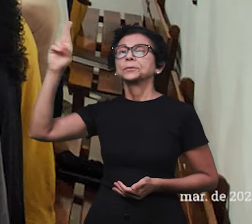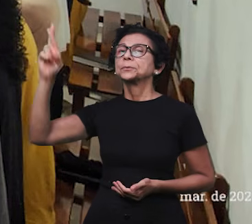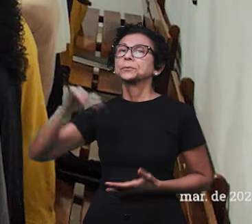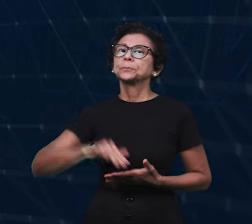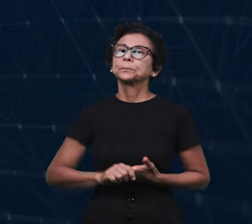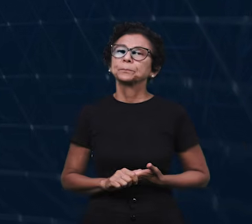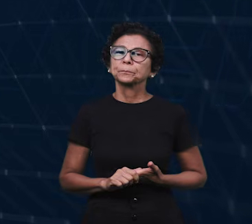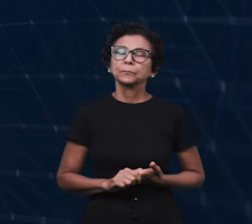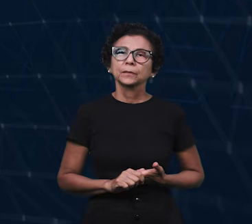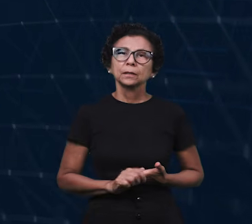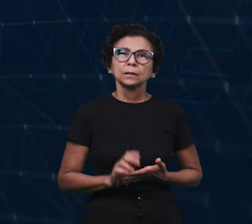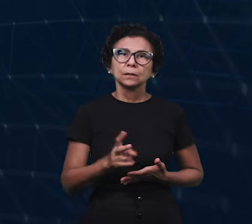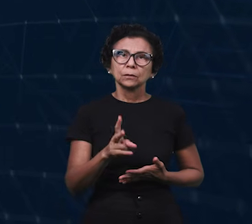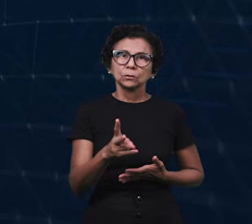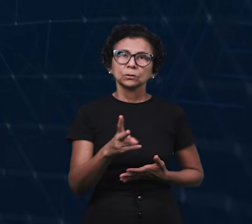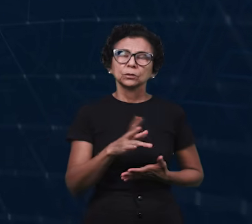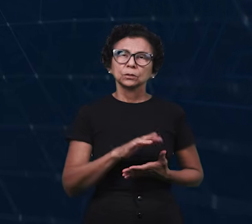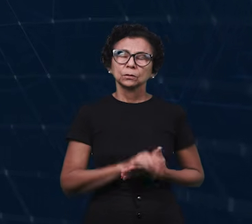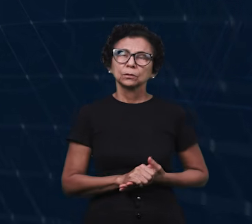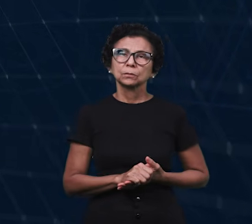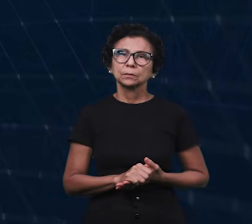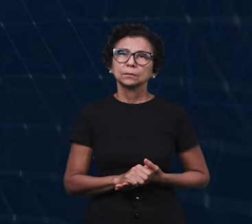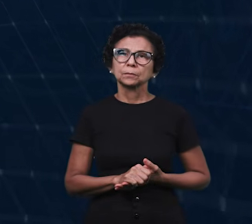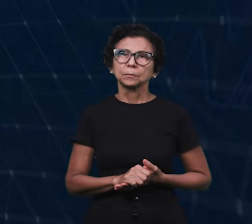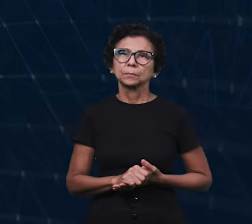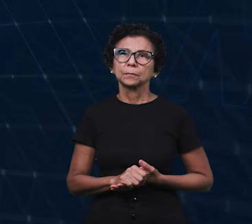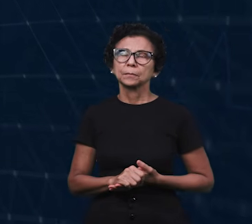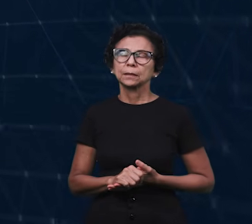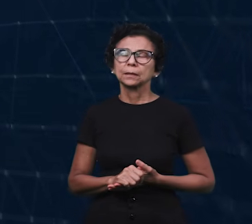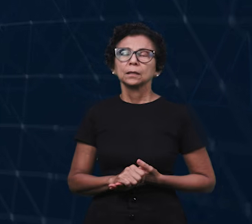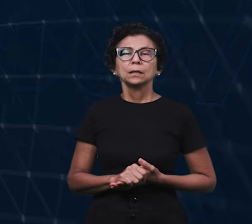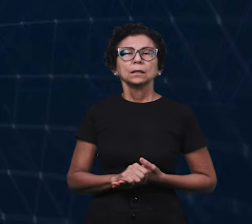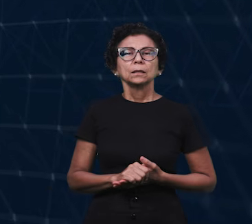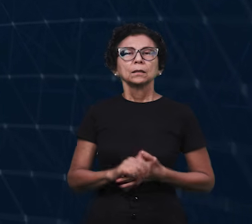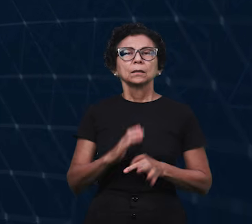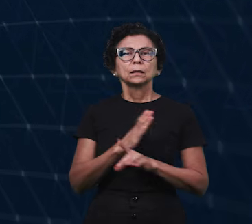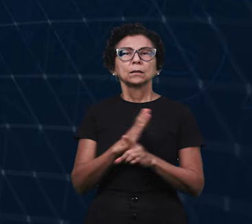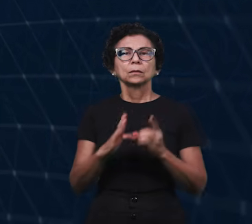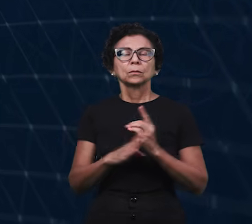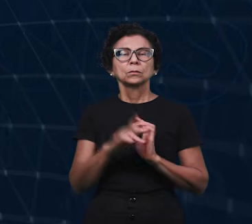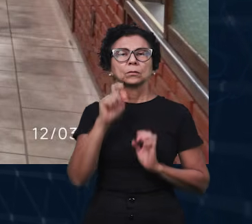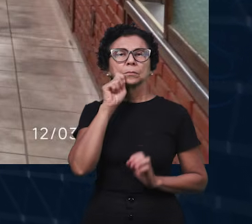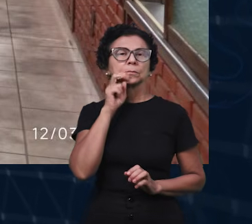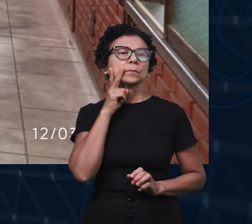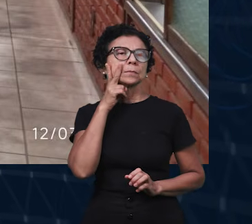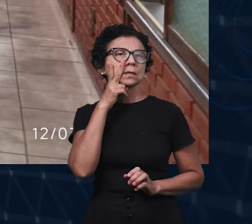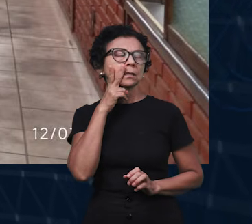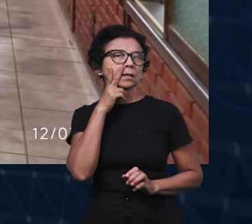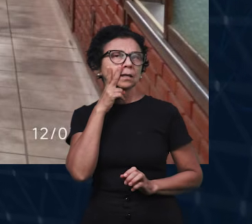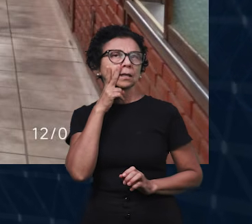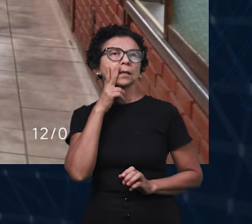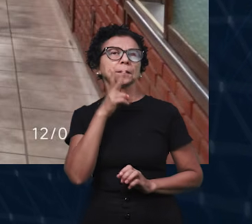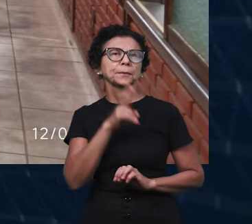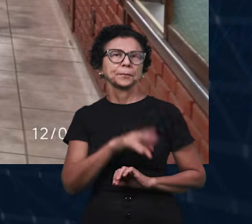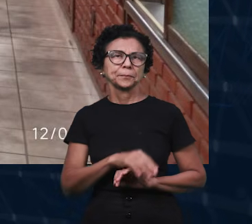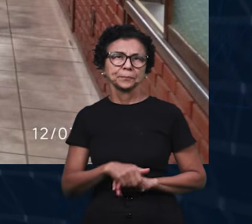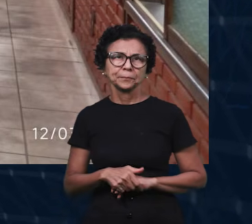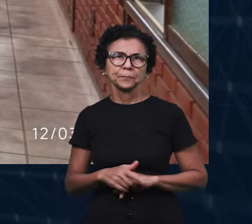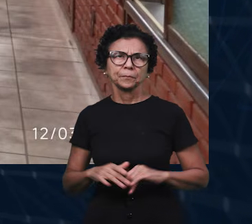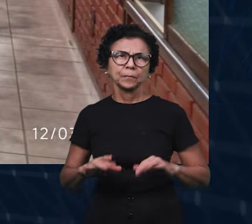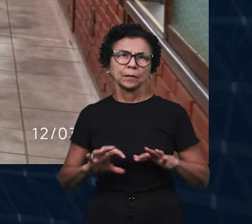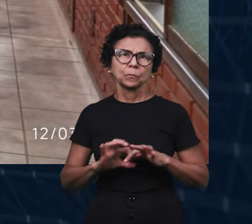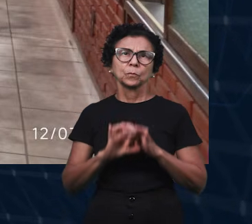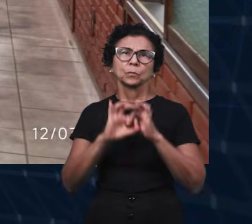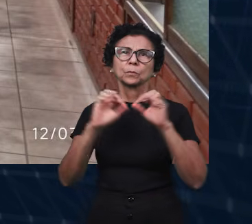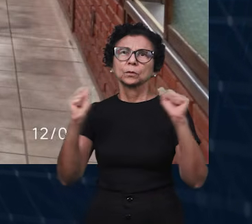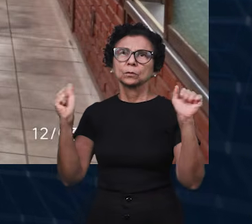Senhor. Ainda na igreja de Marcílio de Noronha 2, aconteceu um culto de ceia nessa última semana, um